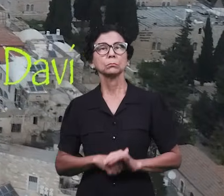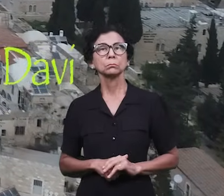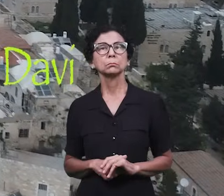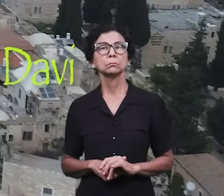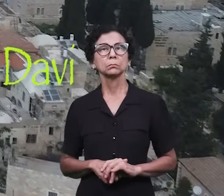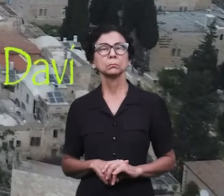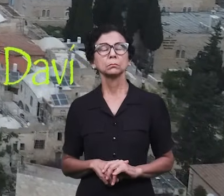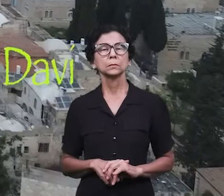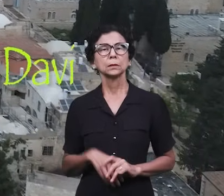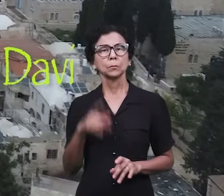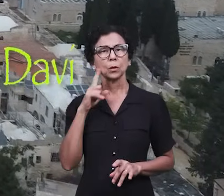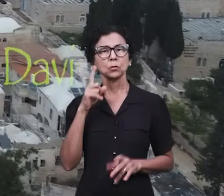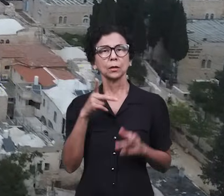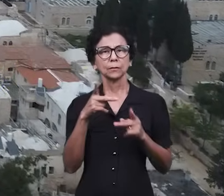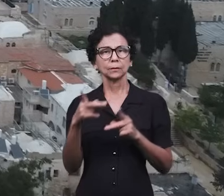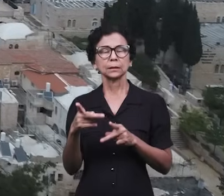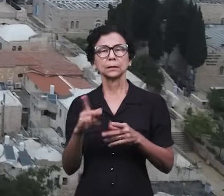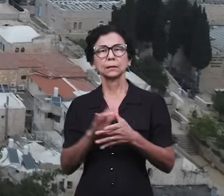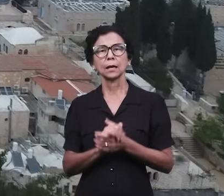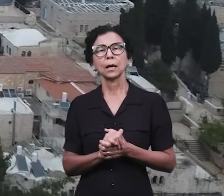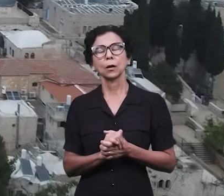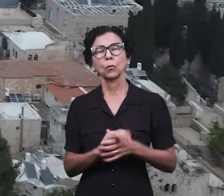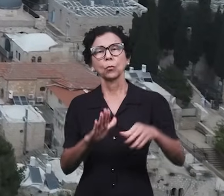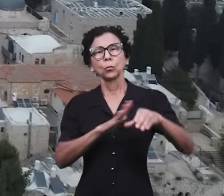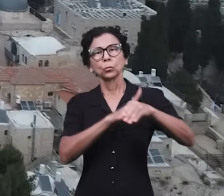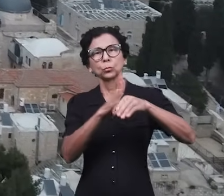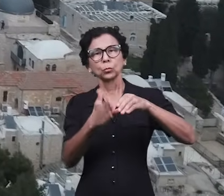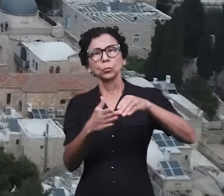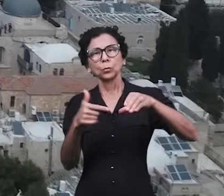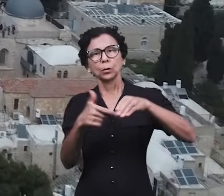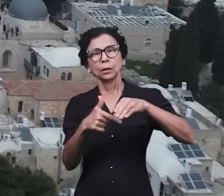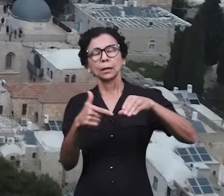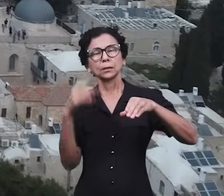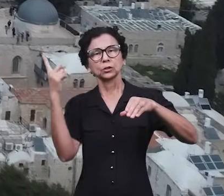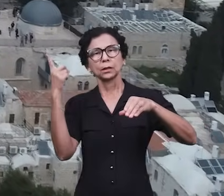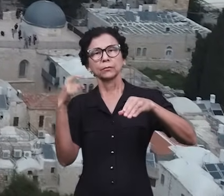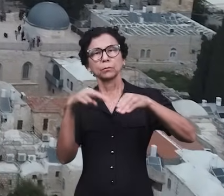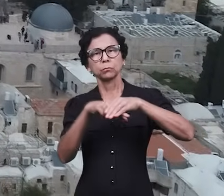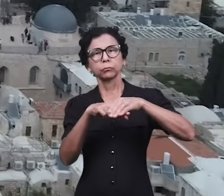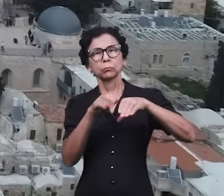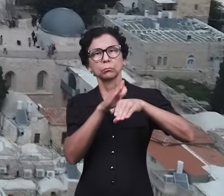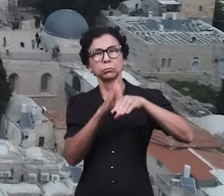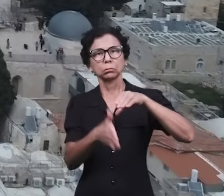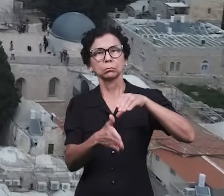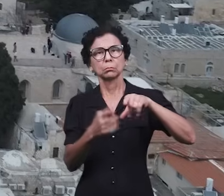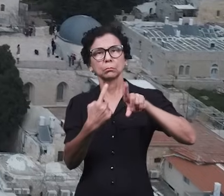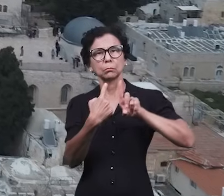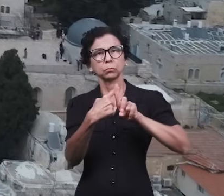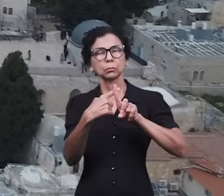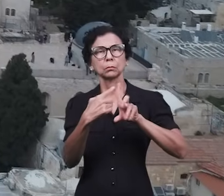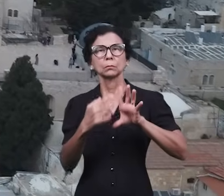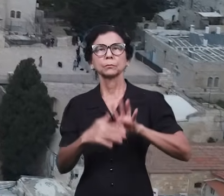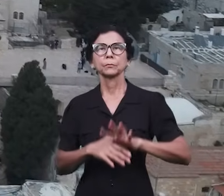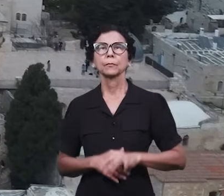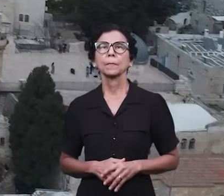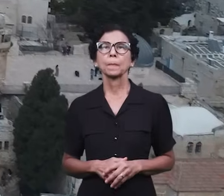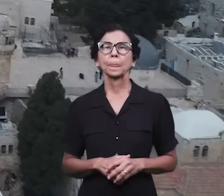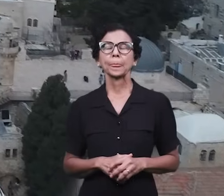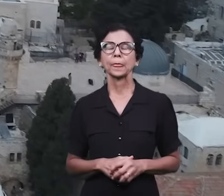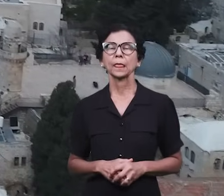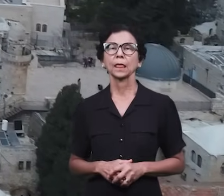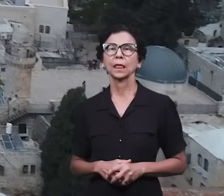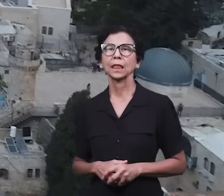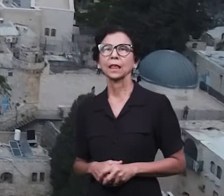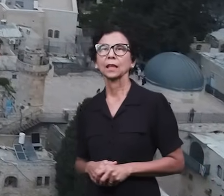Monte Moriá. A cidade amurada de Jerusalém tem 1 quilômetro quadrado. Davi fez o palácio dele no Monte Sião, tu falou